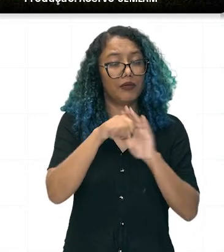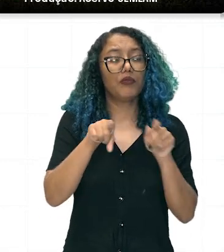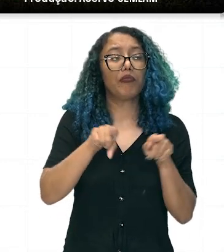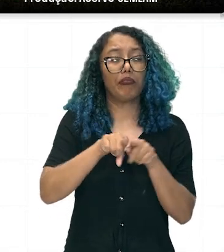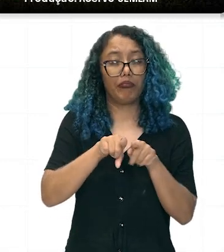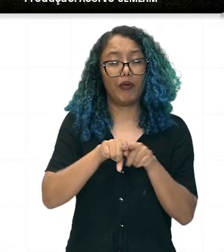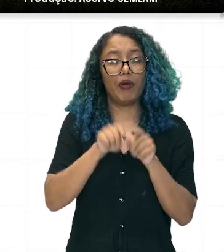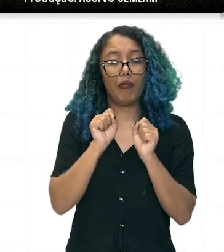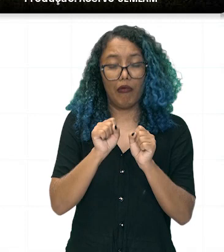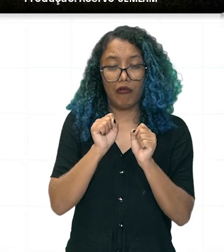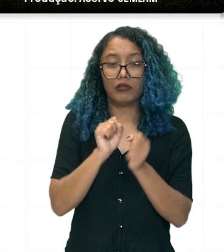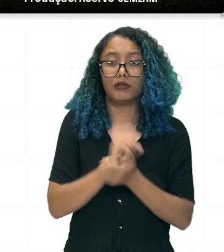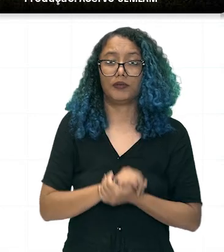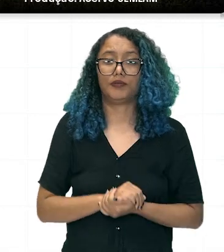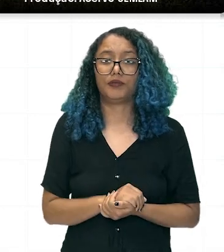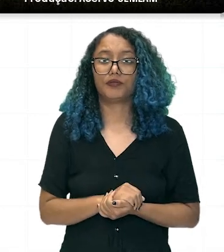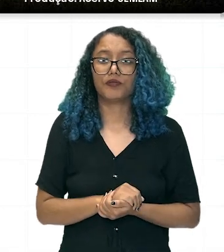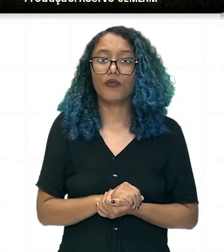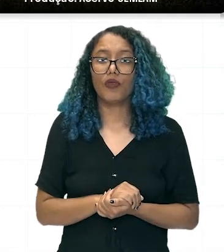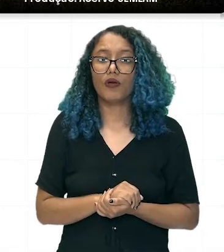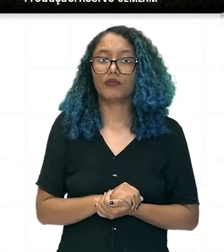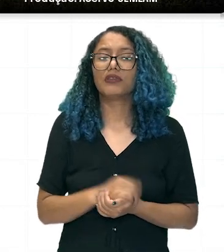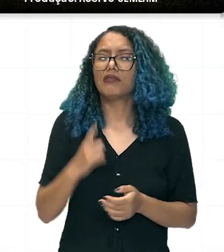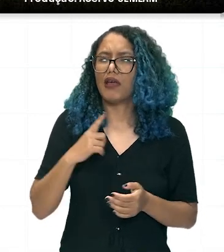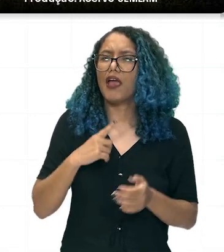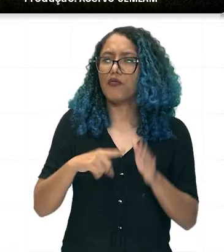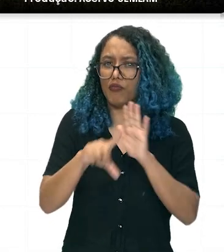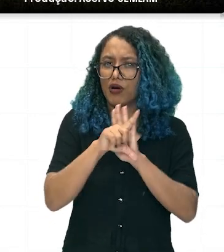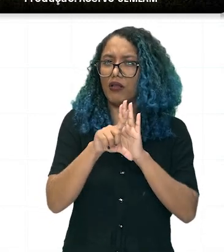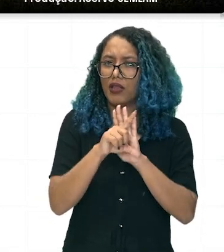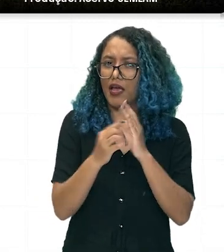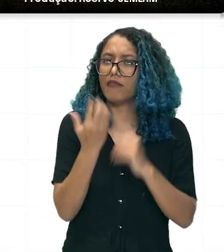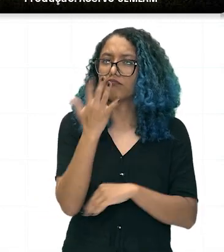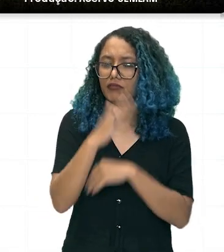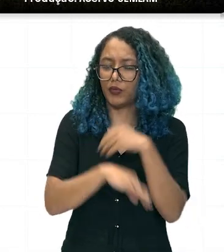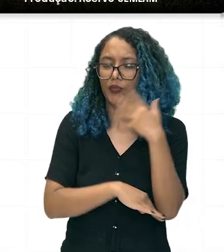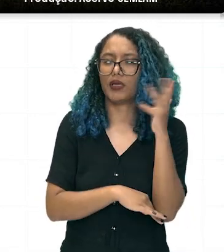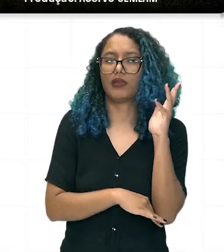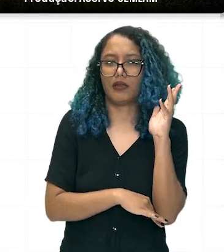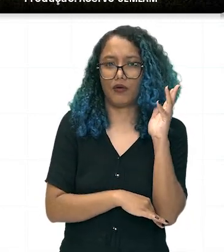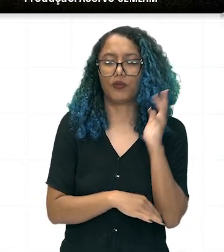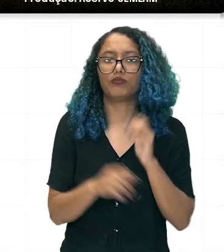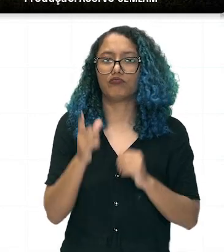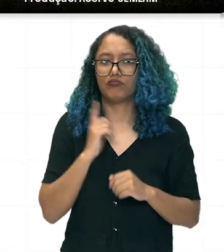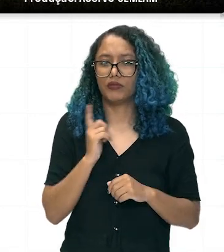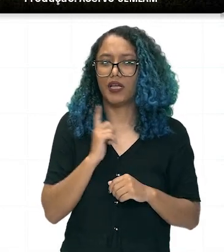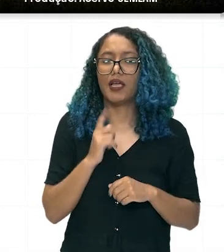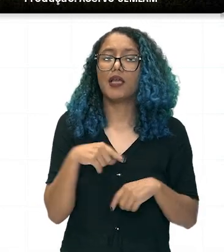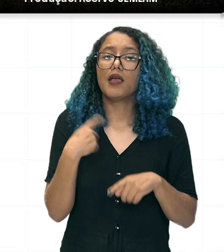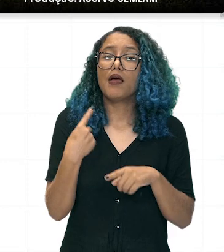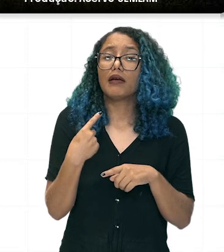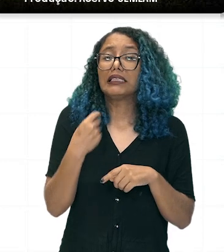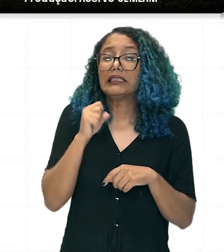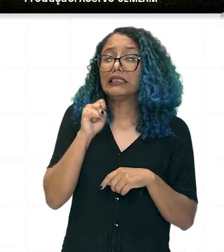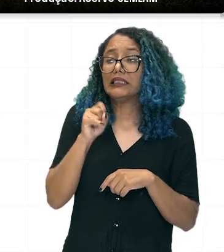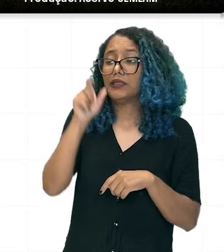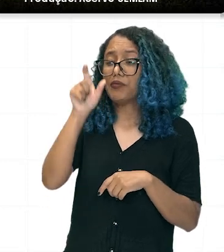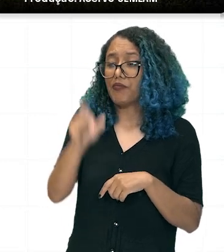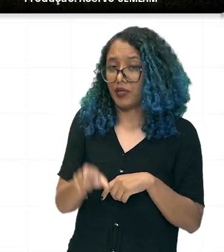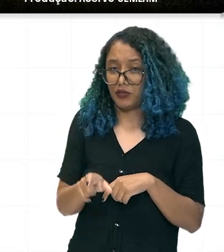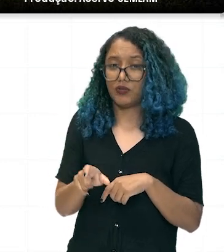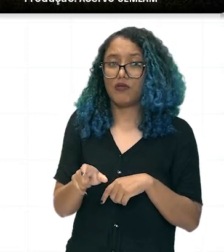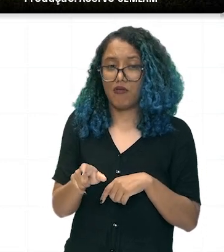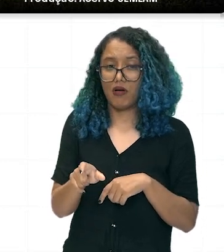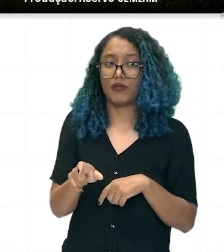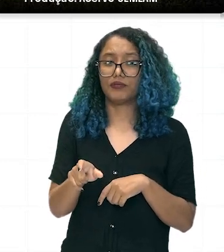de uma legislação ambiental para que a pessoa que causou esse